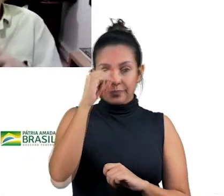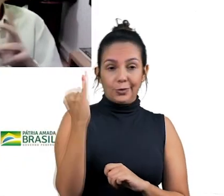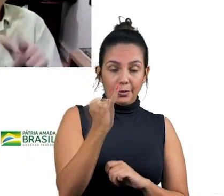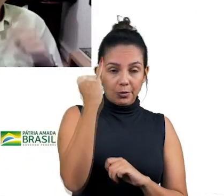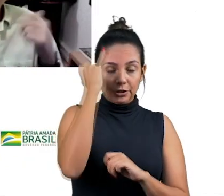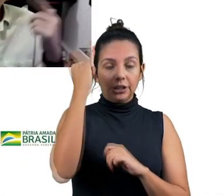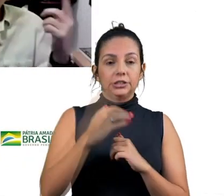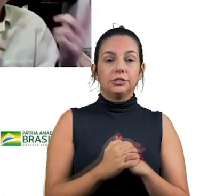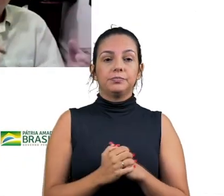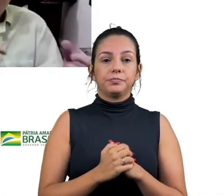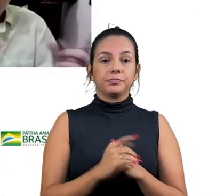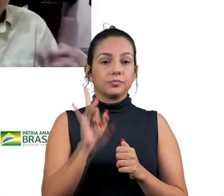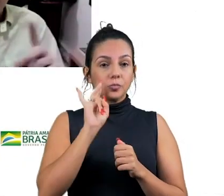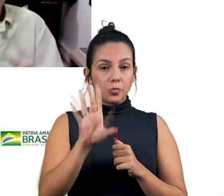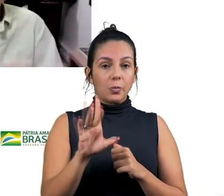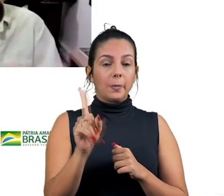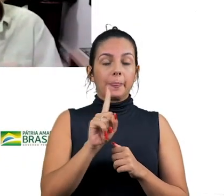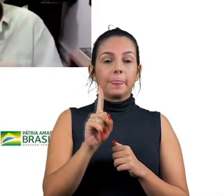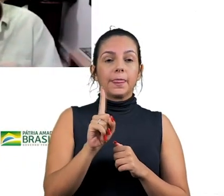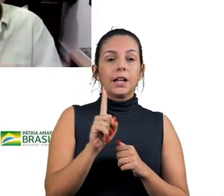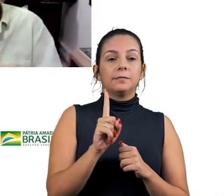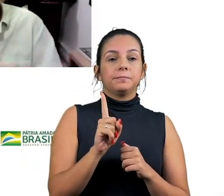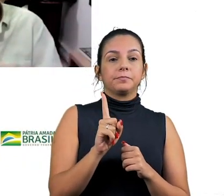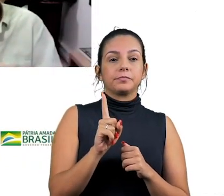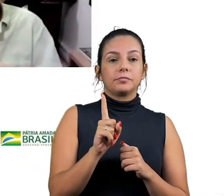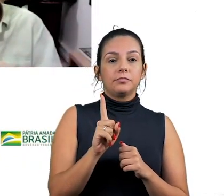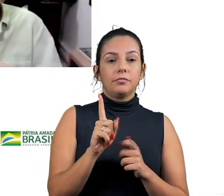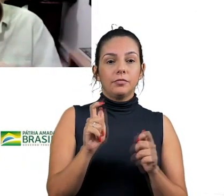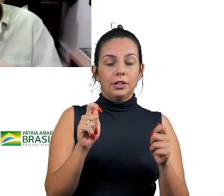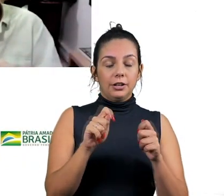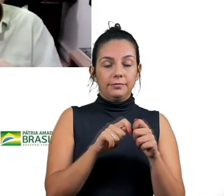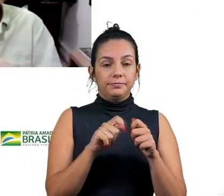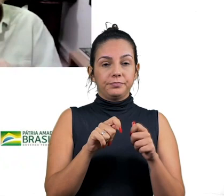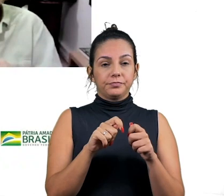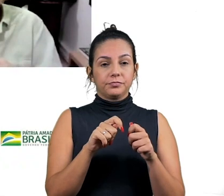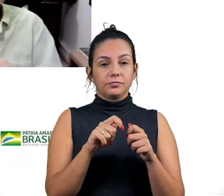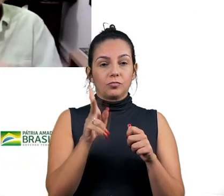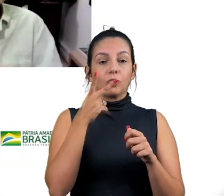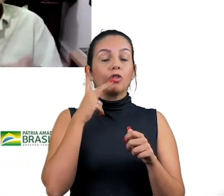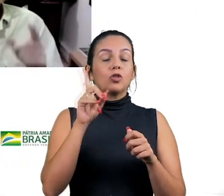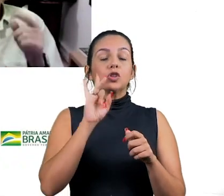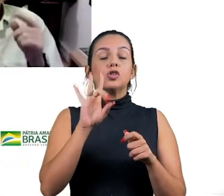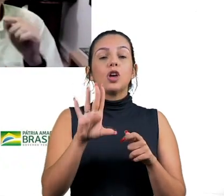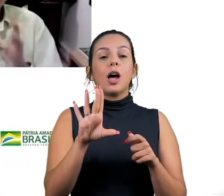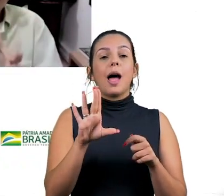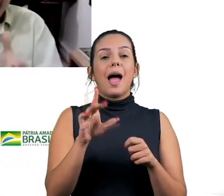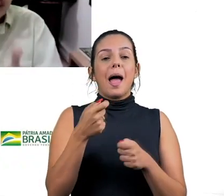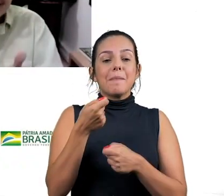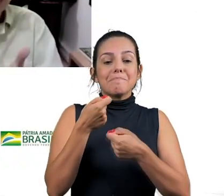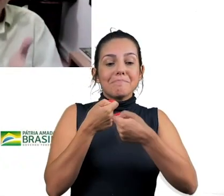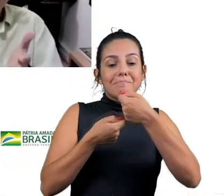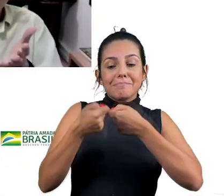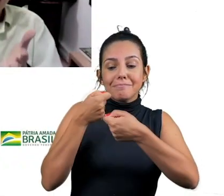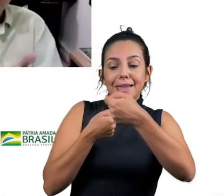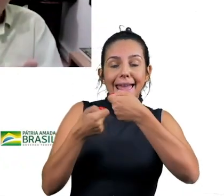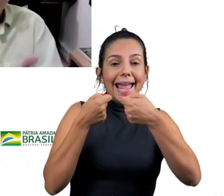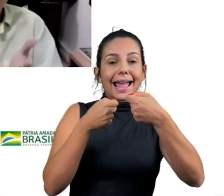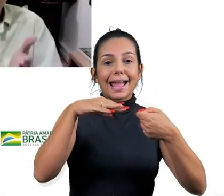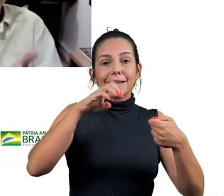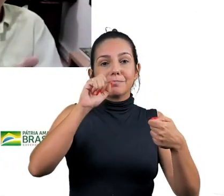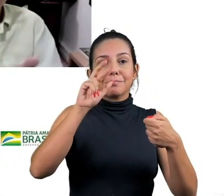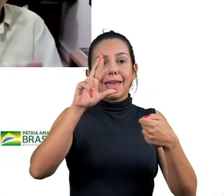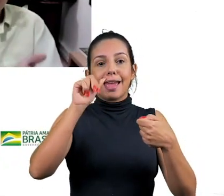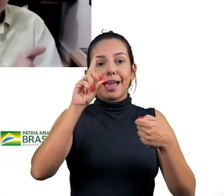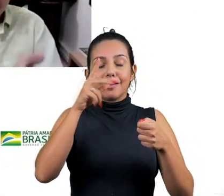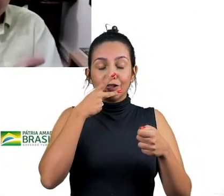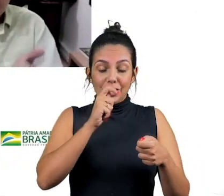importante, não por razões ideológicas e não para satisfazer o mercado financeiro globalizado, mas porque a base